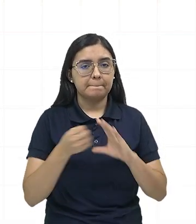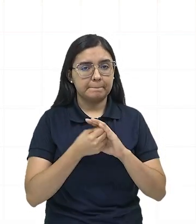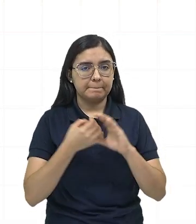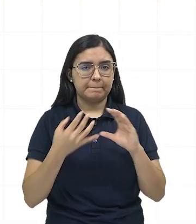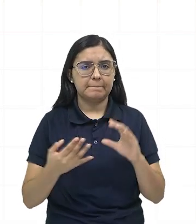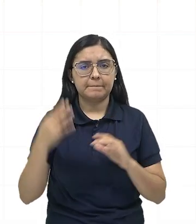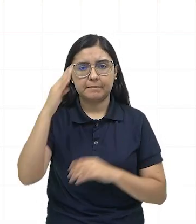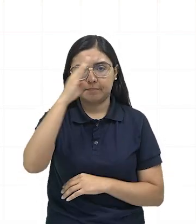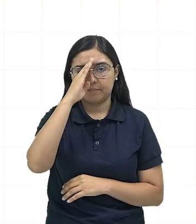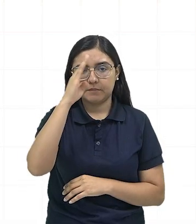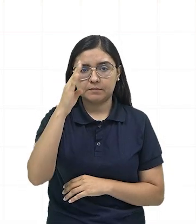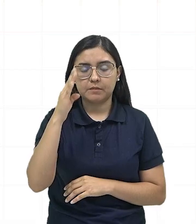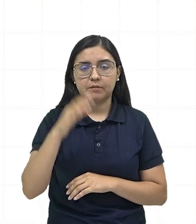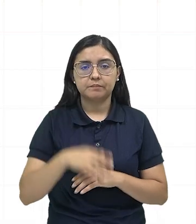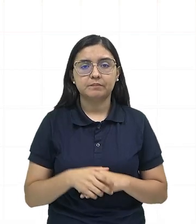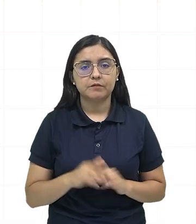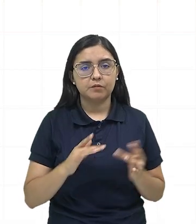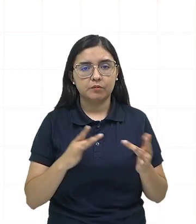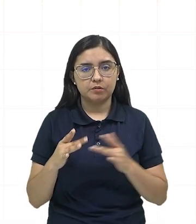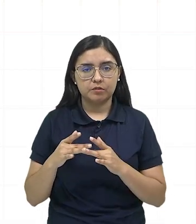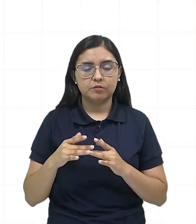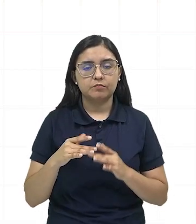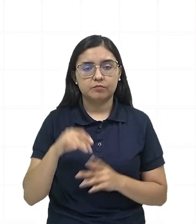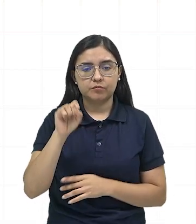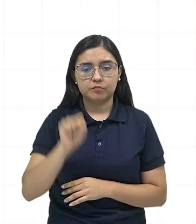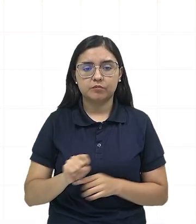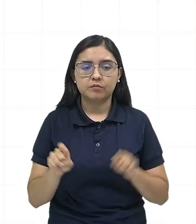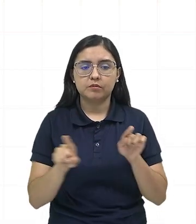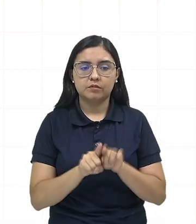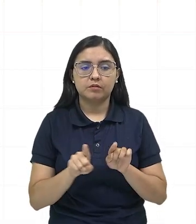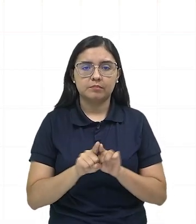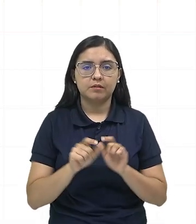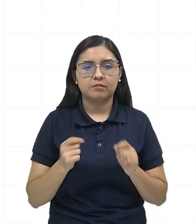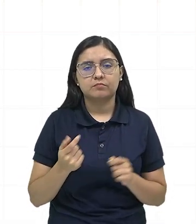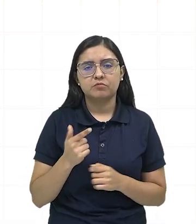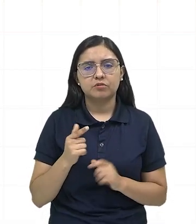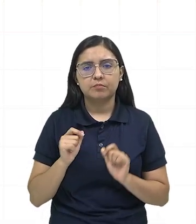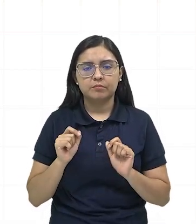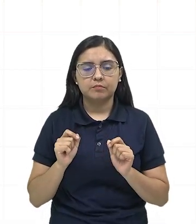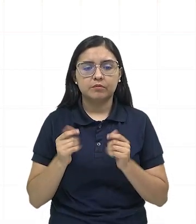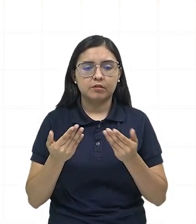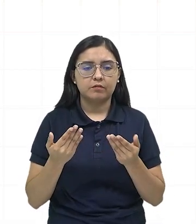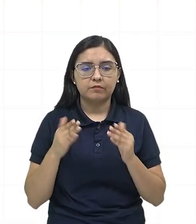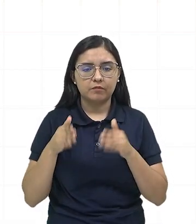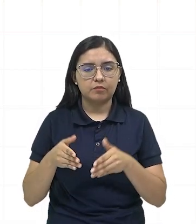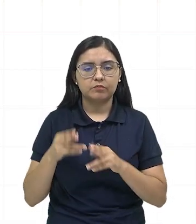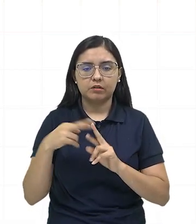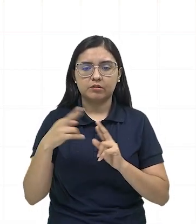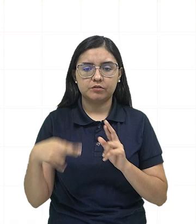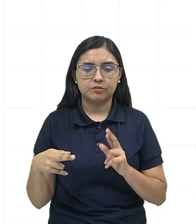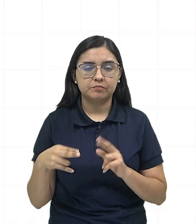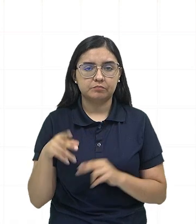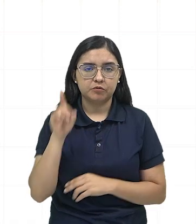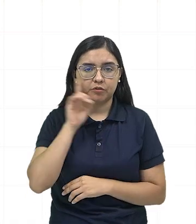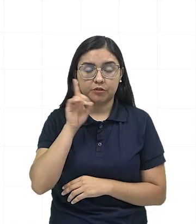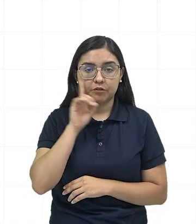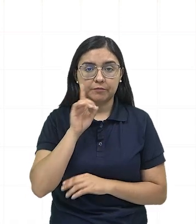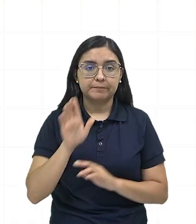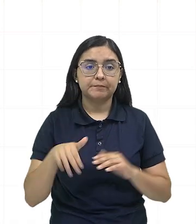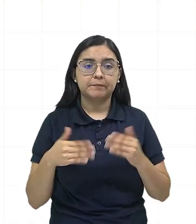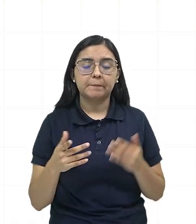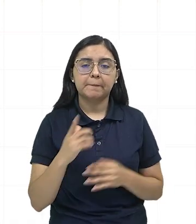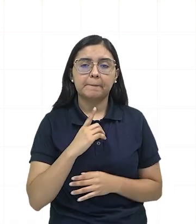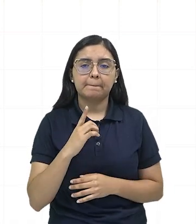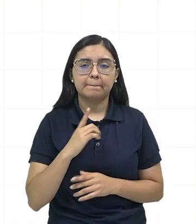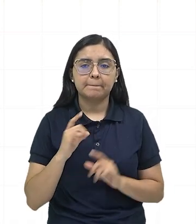aspecto principal aí nesse contexto, e uma religião menos central na vida cotidiana. Então, o que a gente vai ter